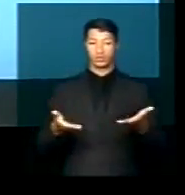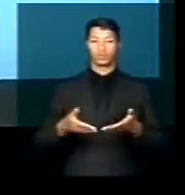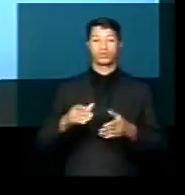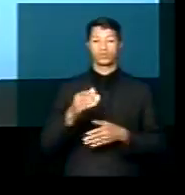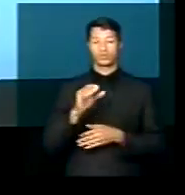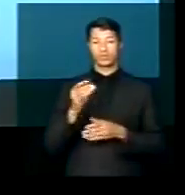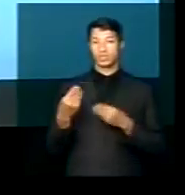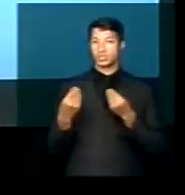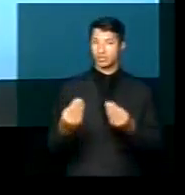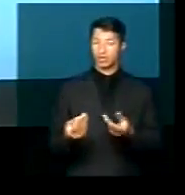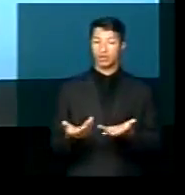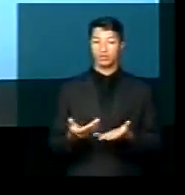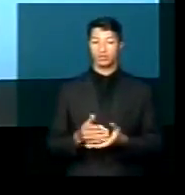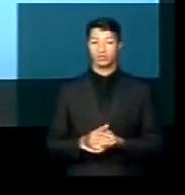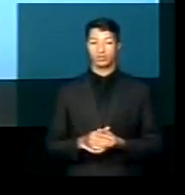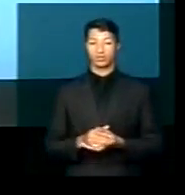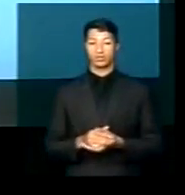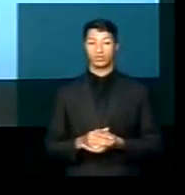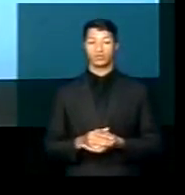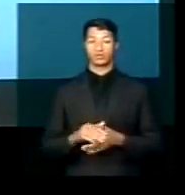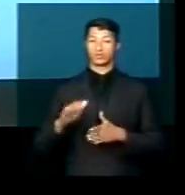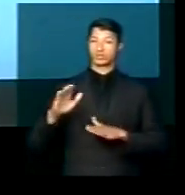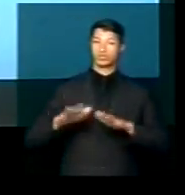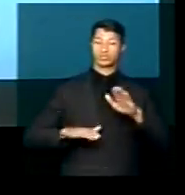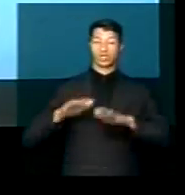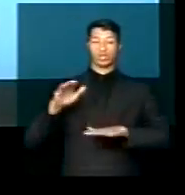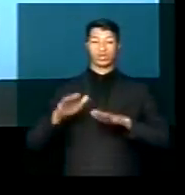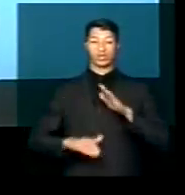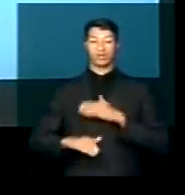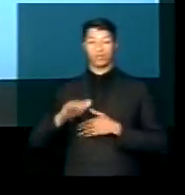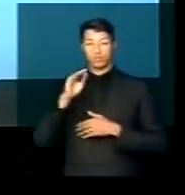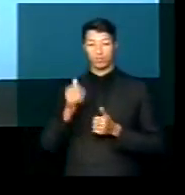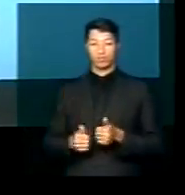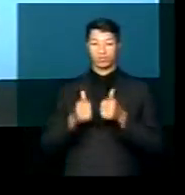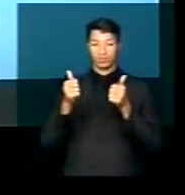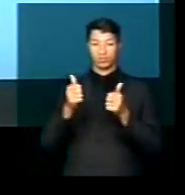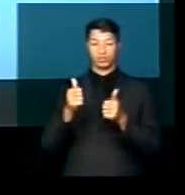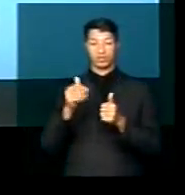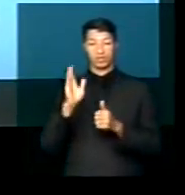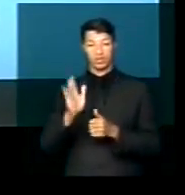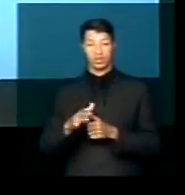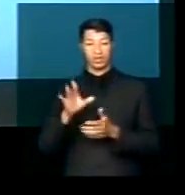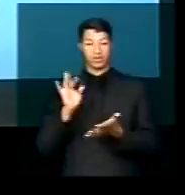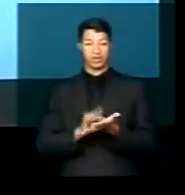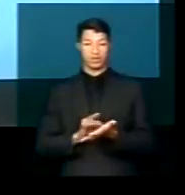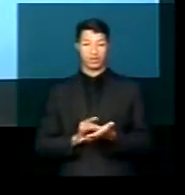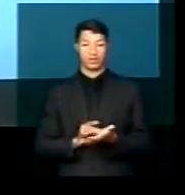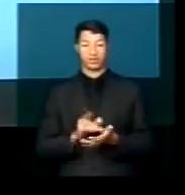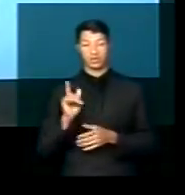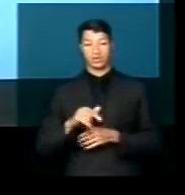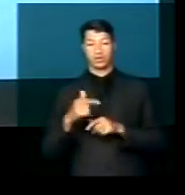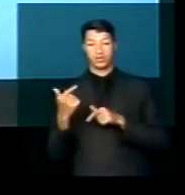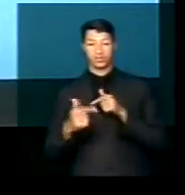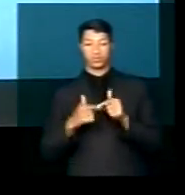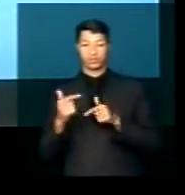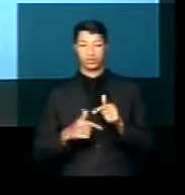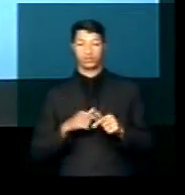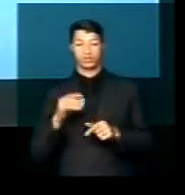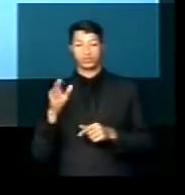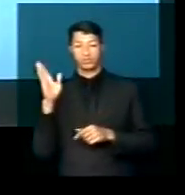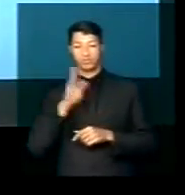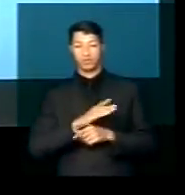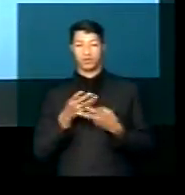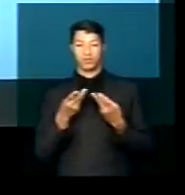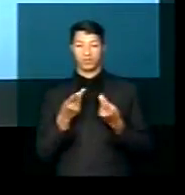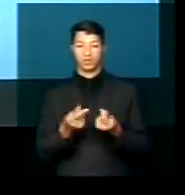é atribuído? E esse desequilíbrio, o resultado desse desequilíbrio é óbvio. É um serviço de má